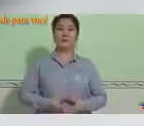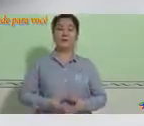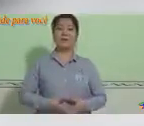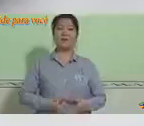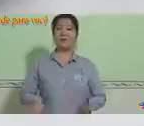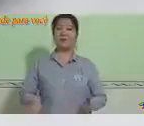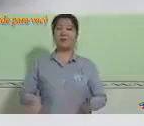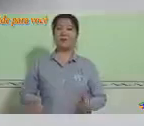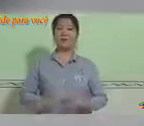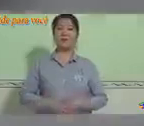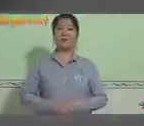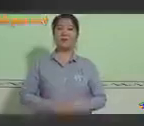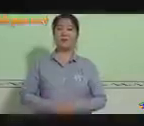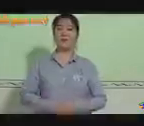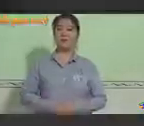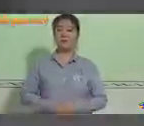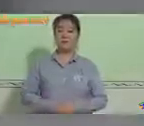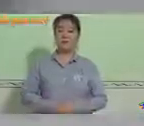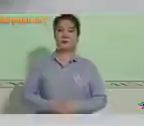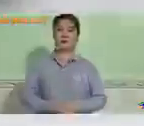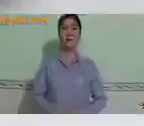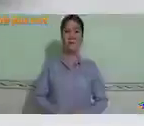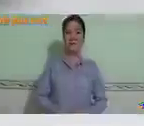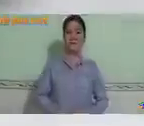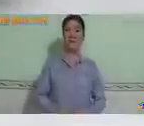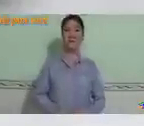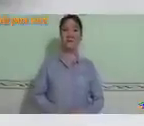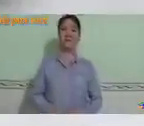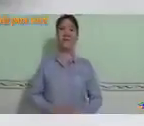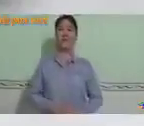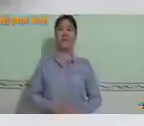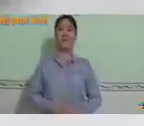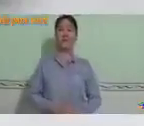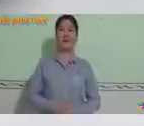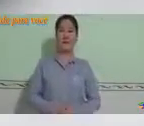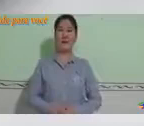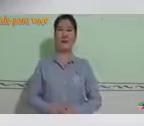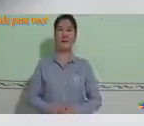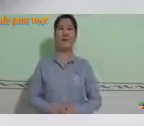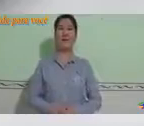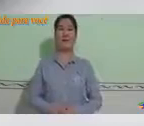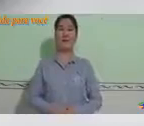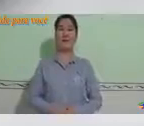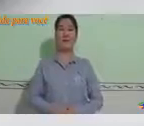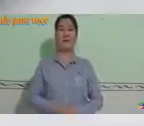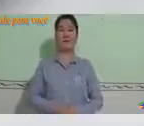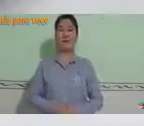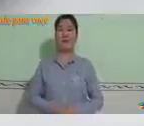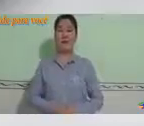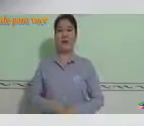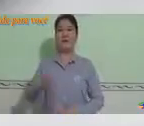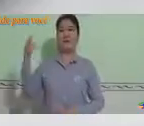outros problemas de saúde como diabetes, pés chatos, deformidades do joelho, traumas ou excesso de